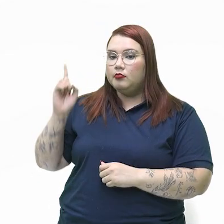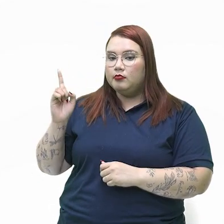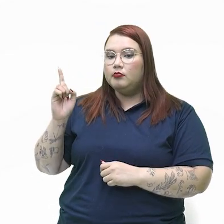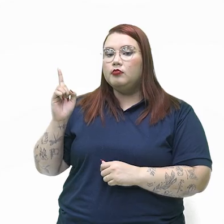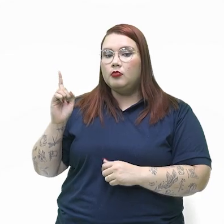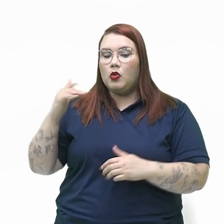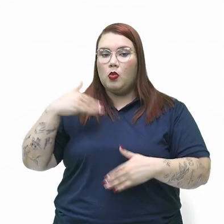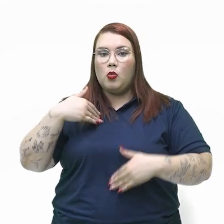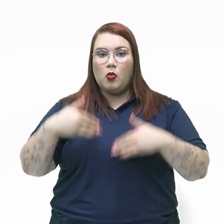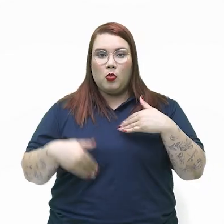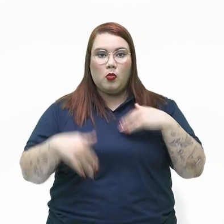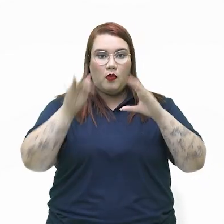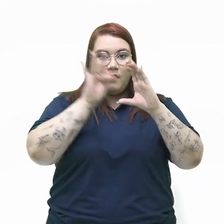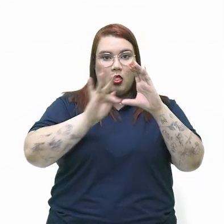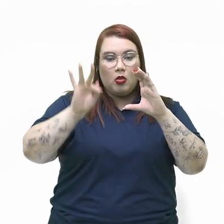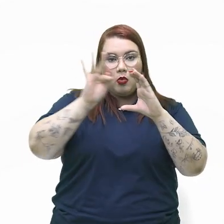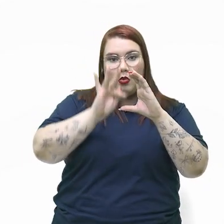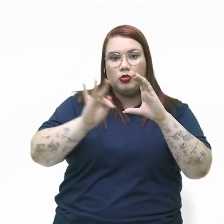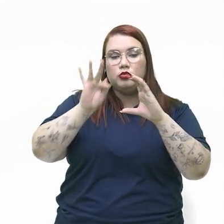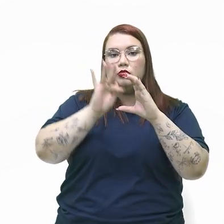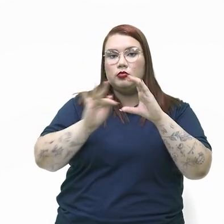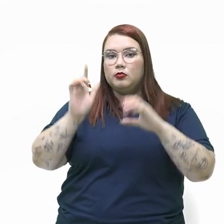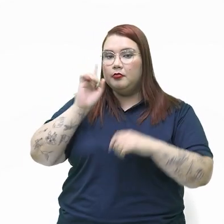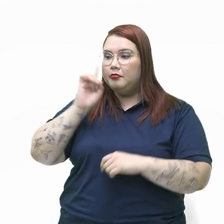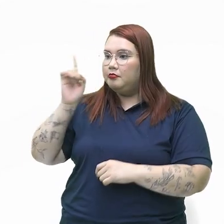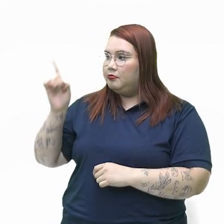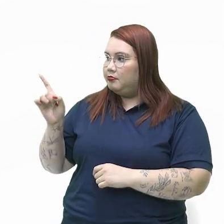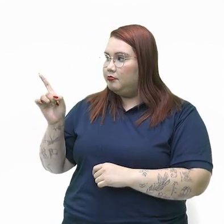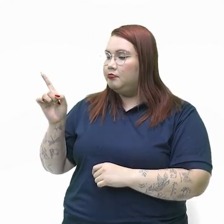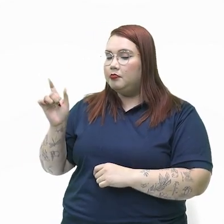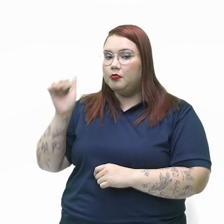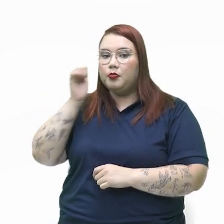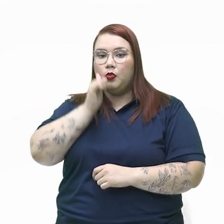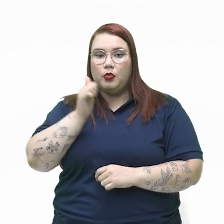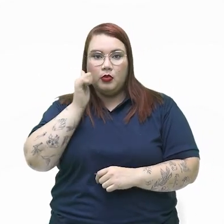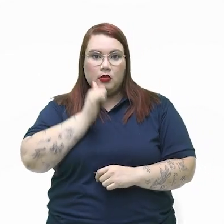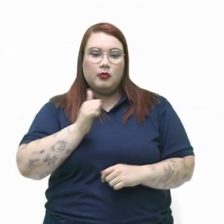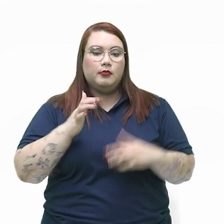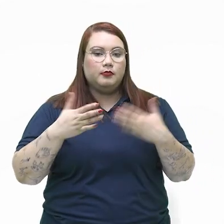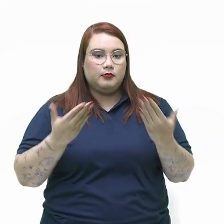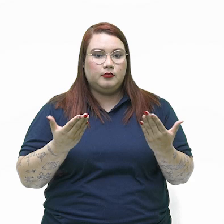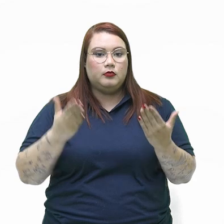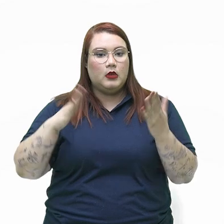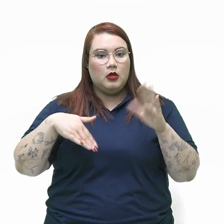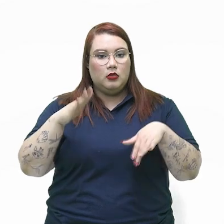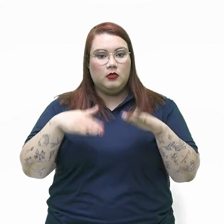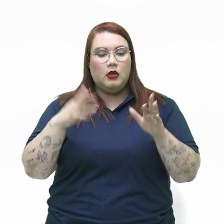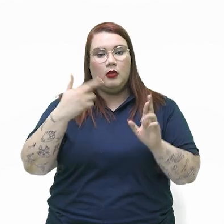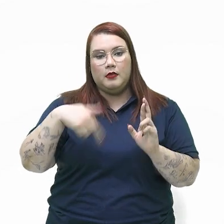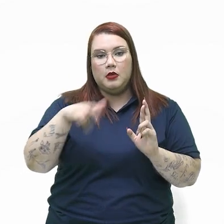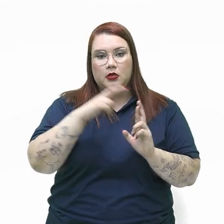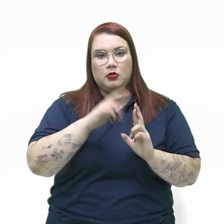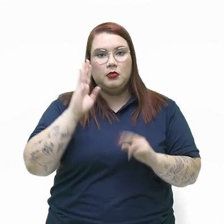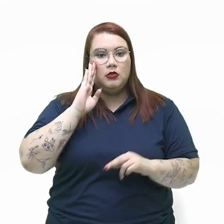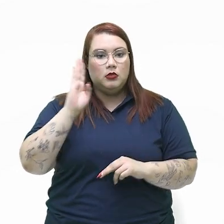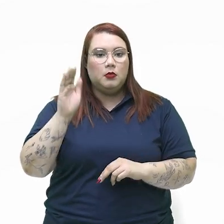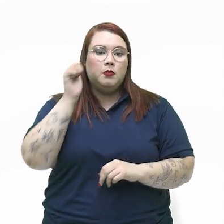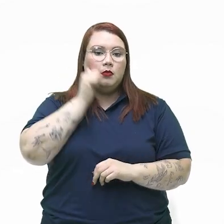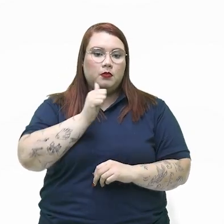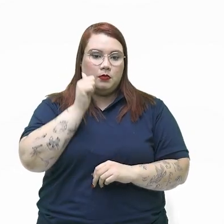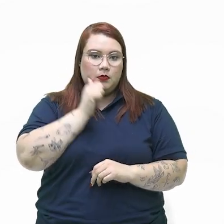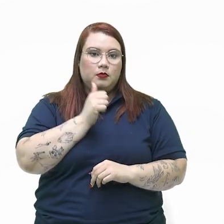o fenótipo dessa pessoa, né, que é uma mulher, geralmente a síndrome vai